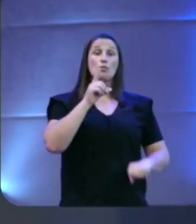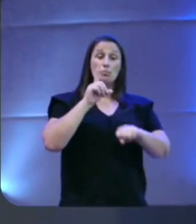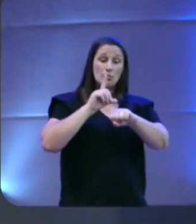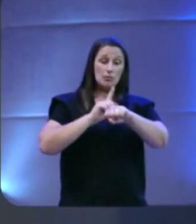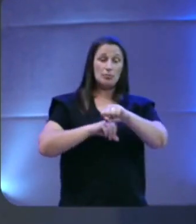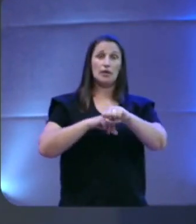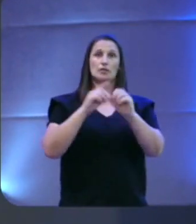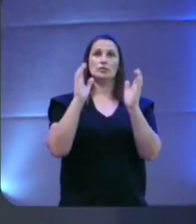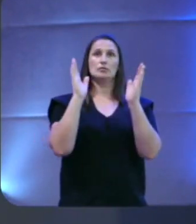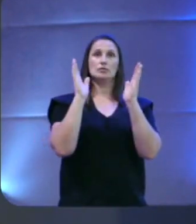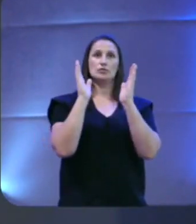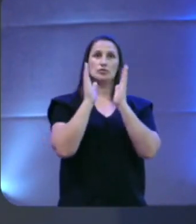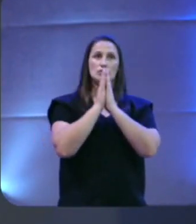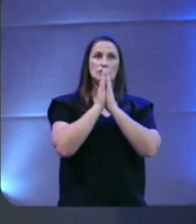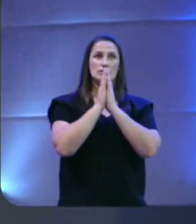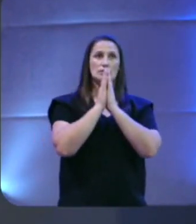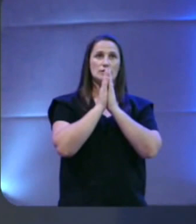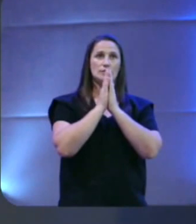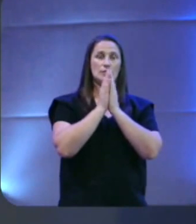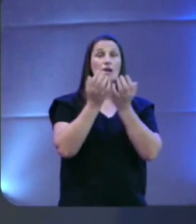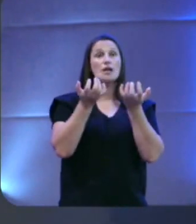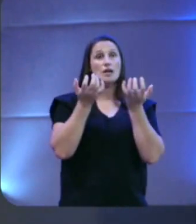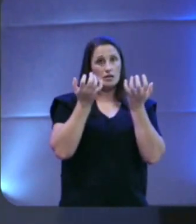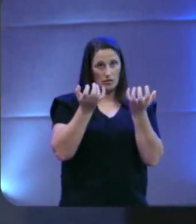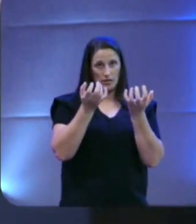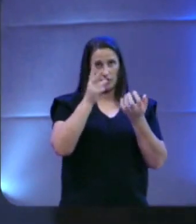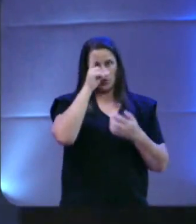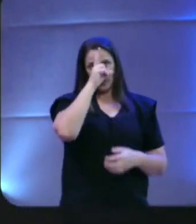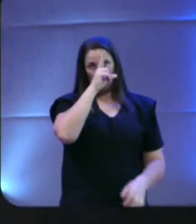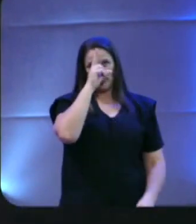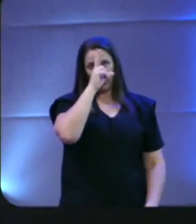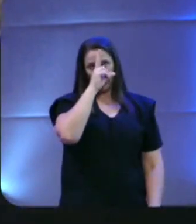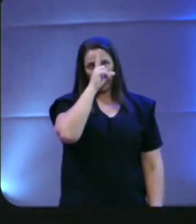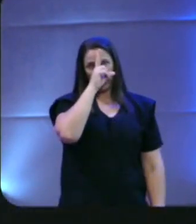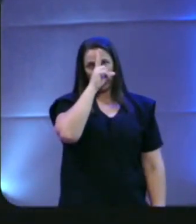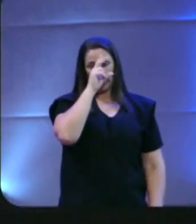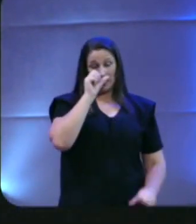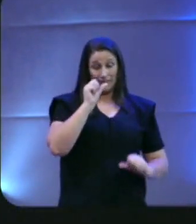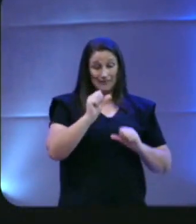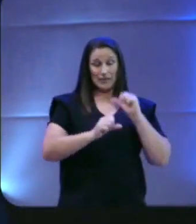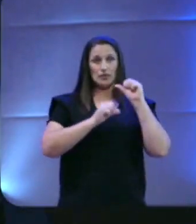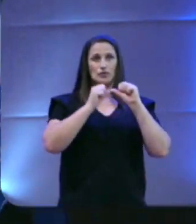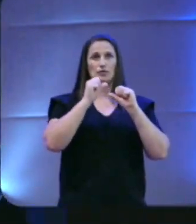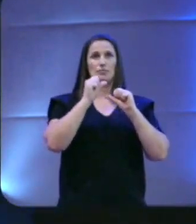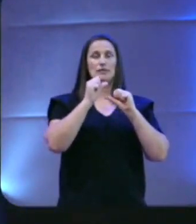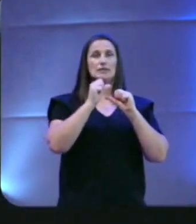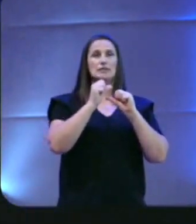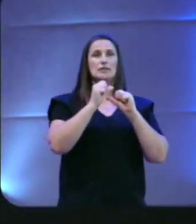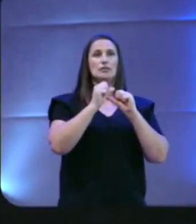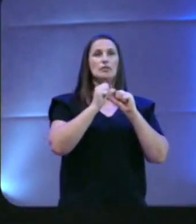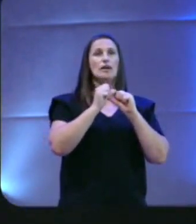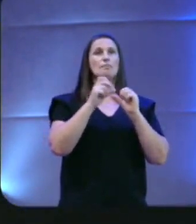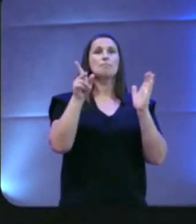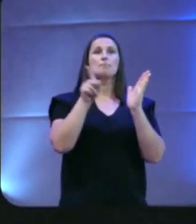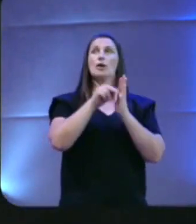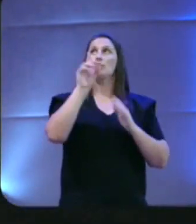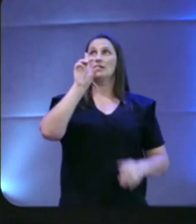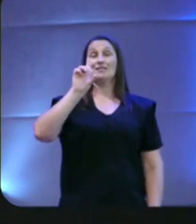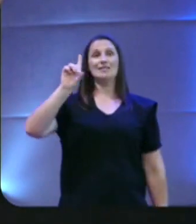oração. Eu quero te lembrar de que essa transformação, ela cabe a Jesus. O seu papel